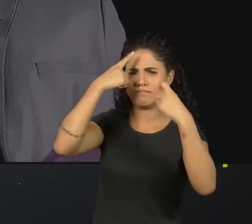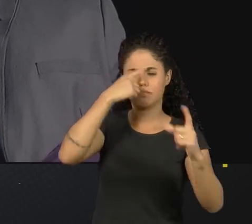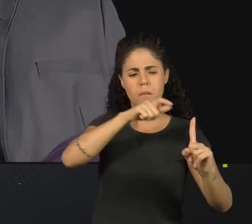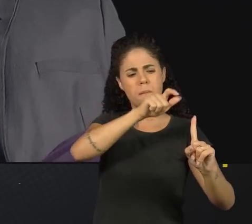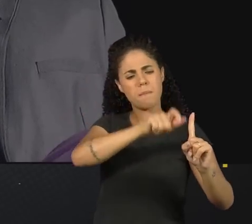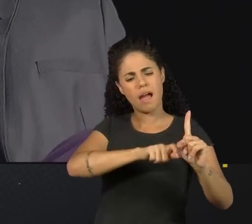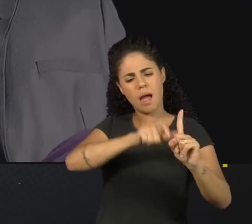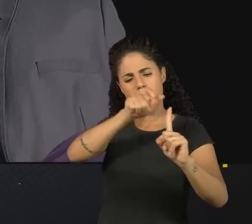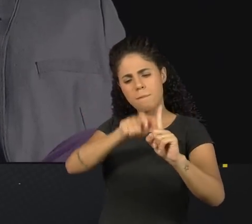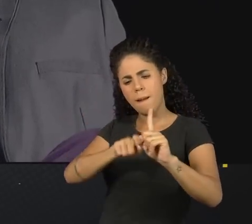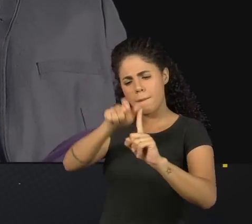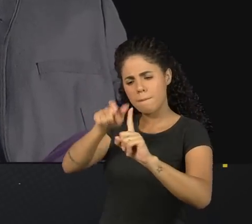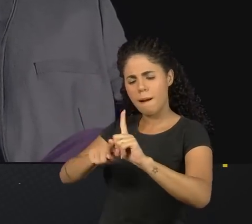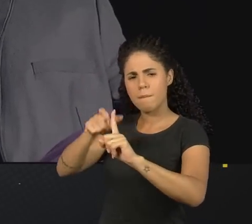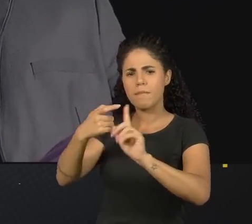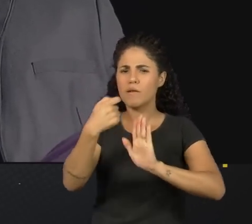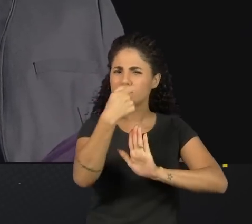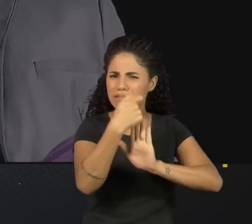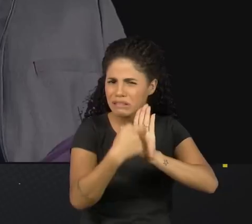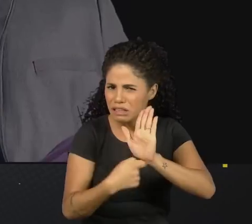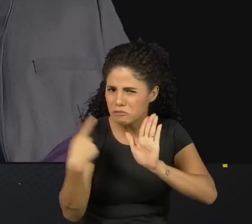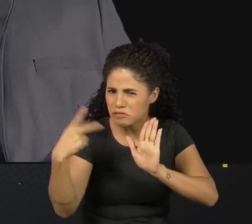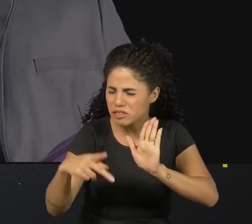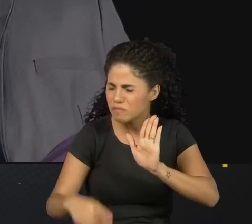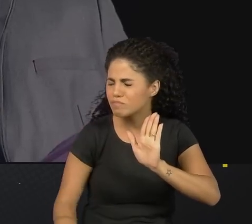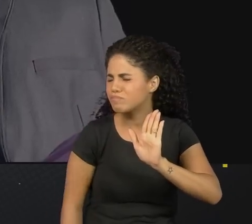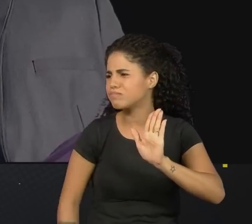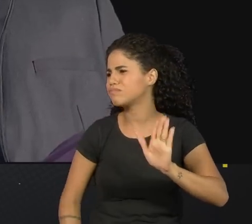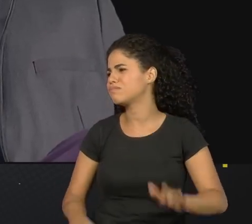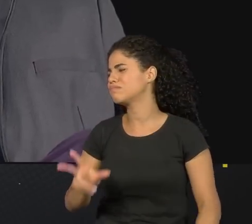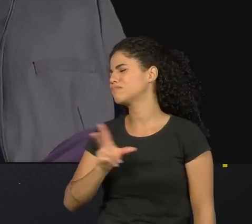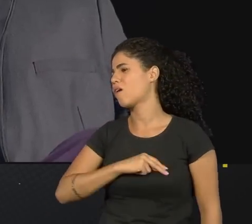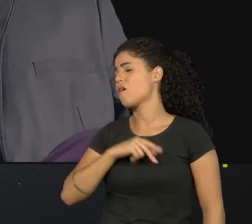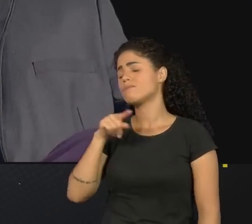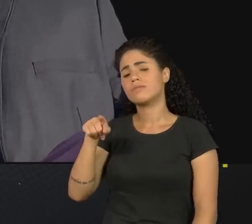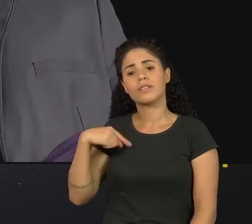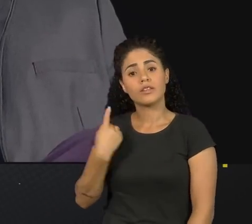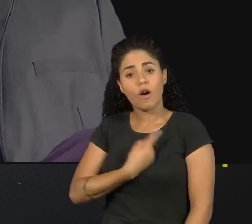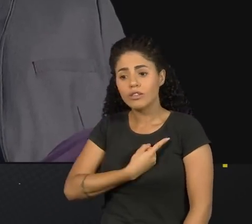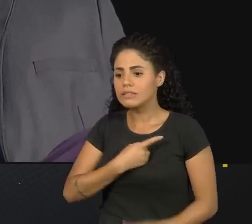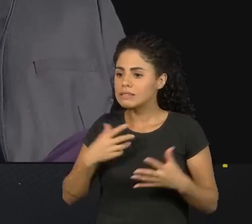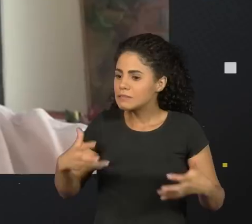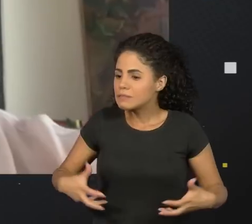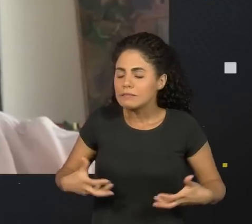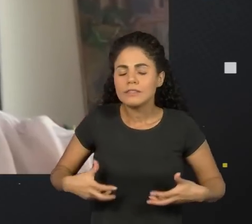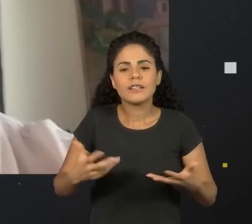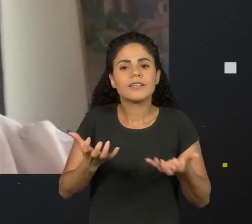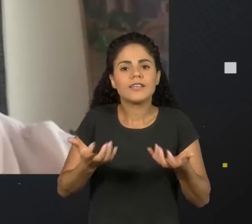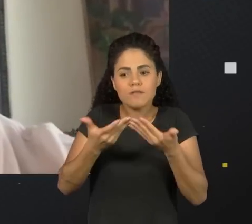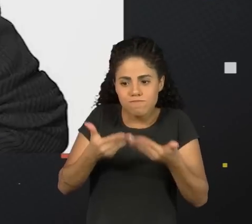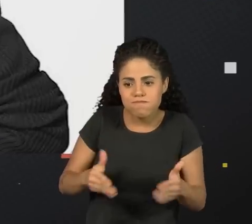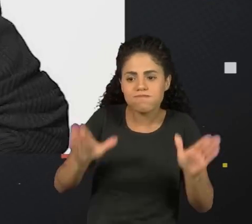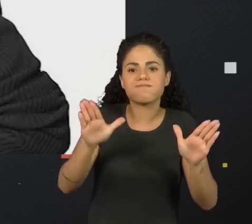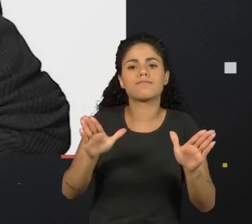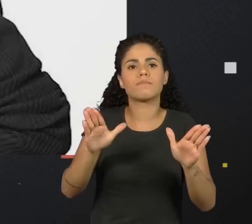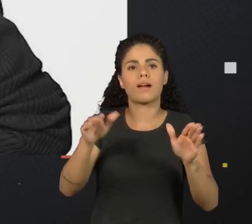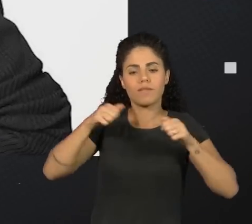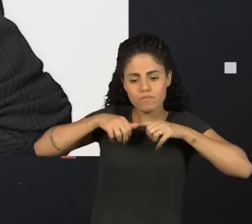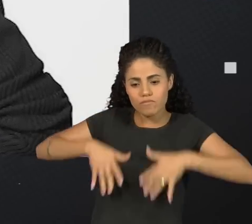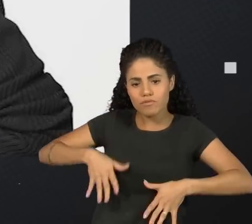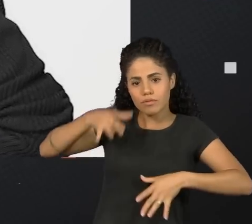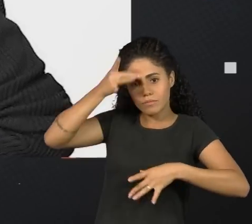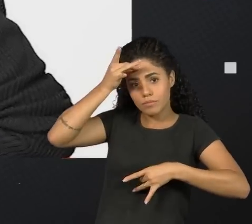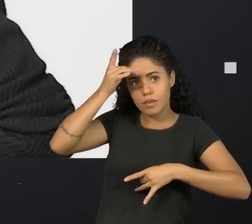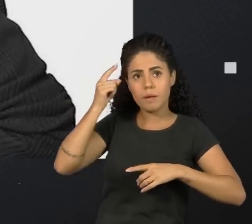personagens, o que você fez com o texto, o que você trouxe pra gente a vontade de realizar aquela peça. Eu mandei